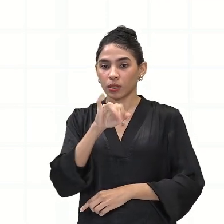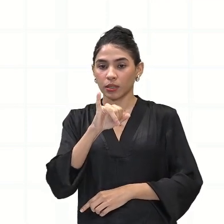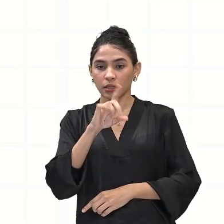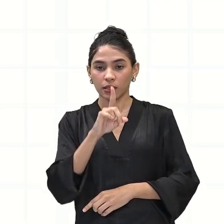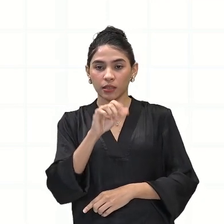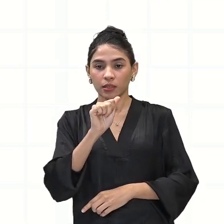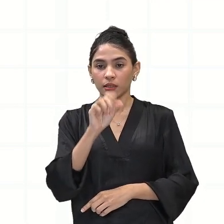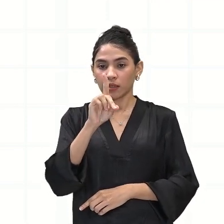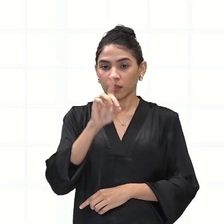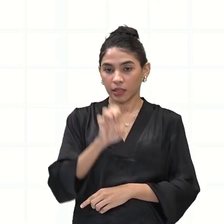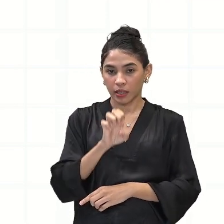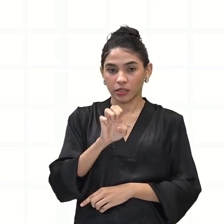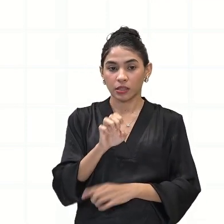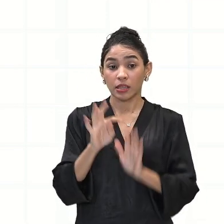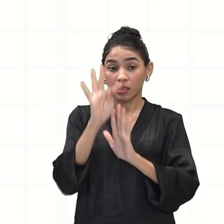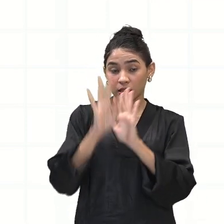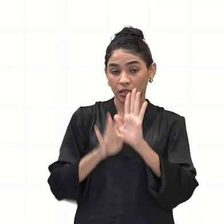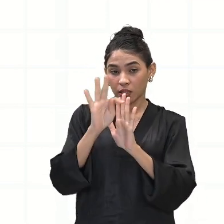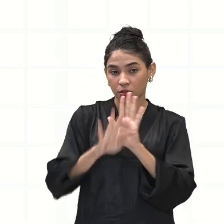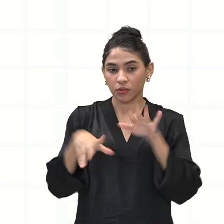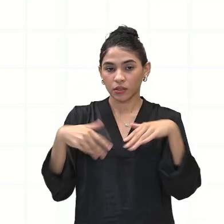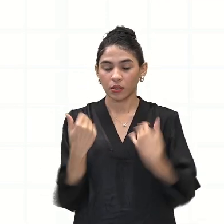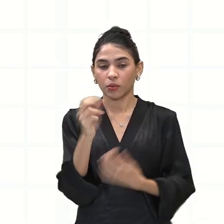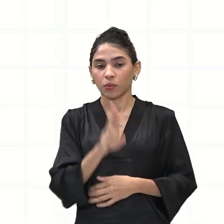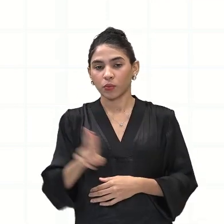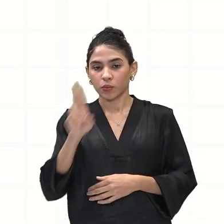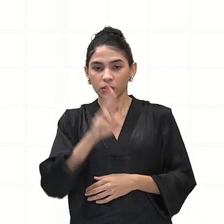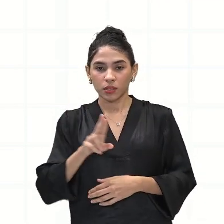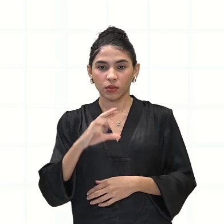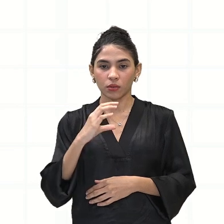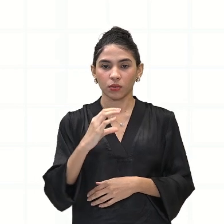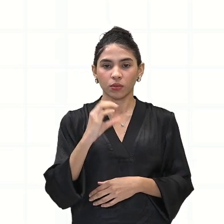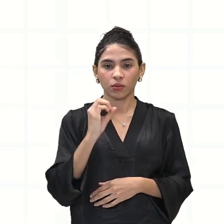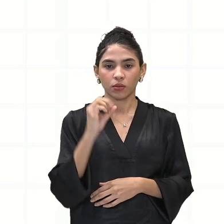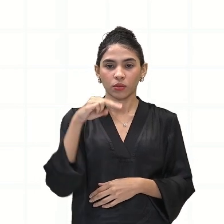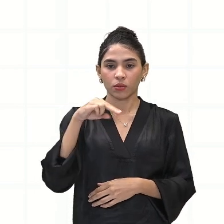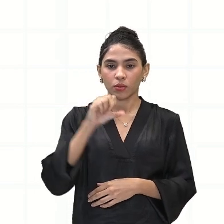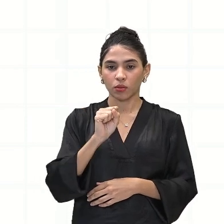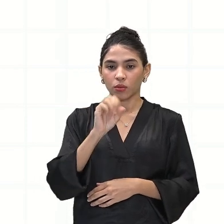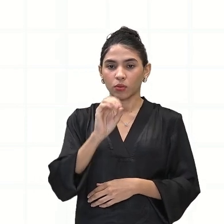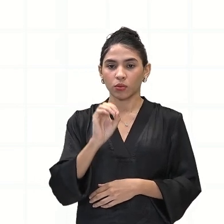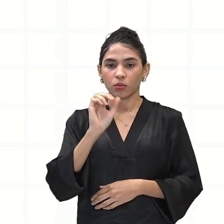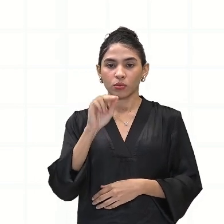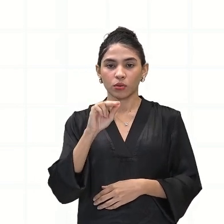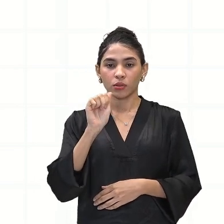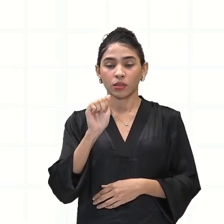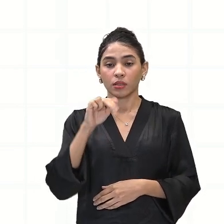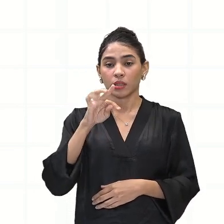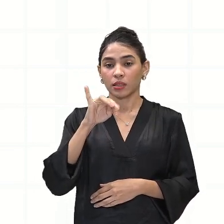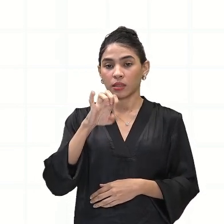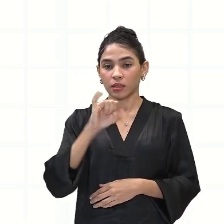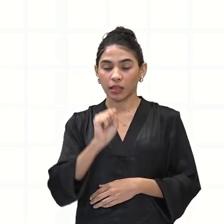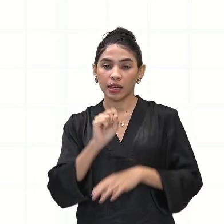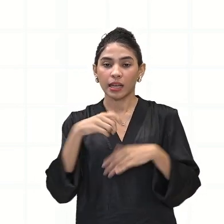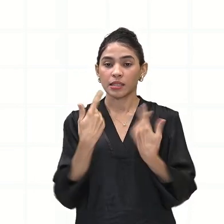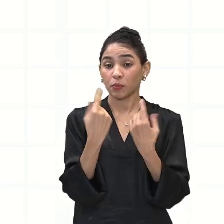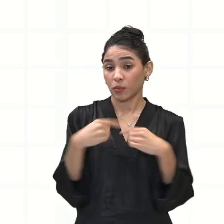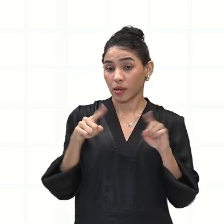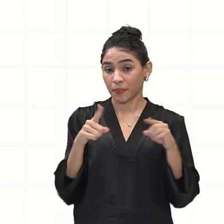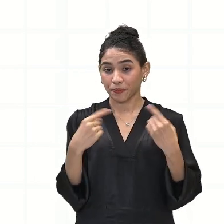uma vez, utilizando dessa vez as consoantes para trazer essa ideia musical, de ritmo, de